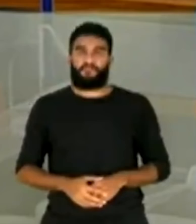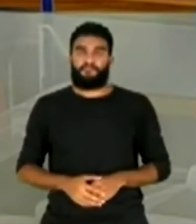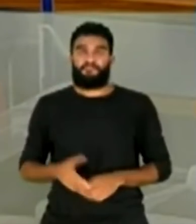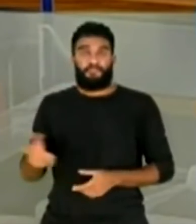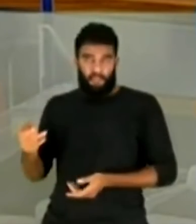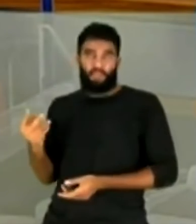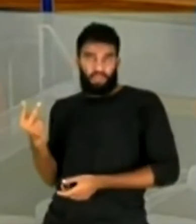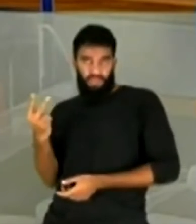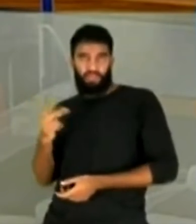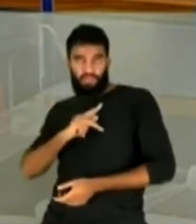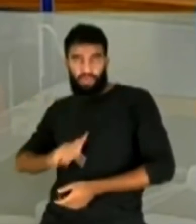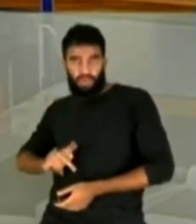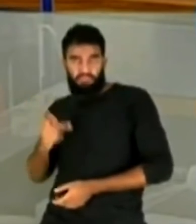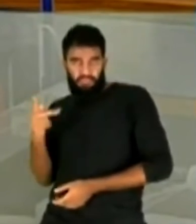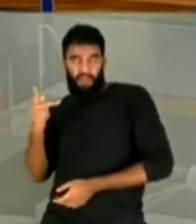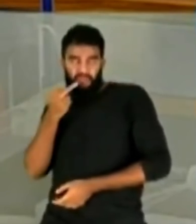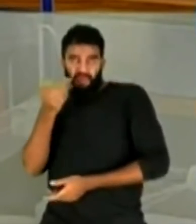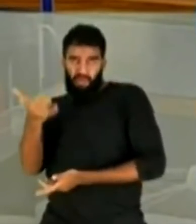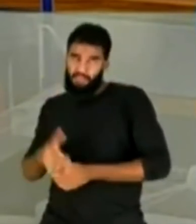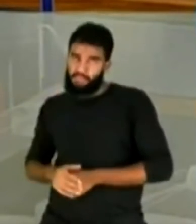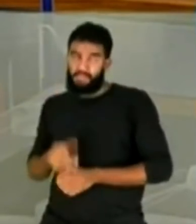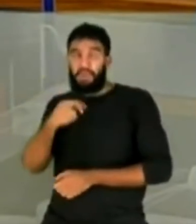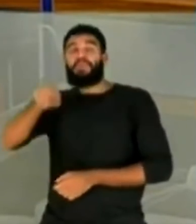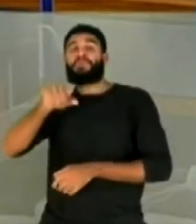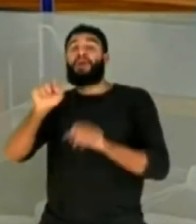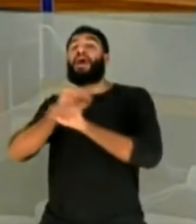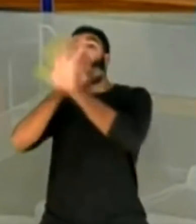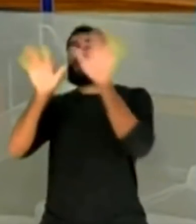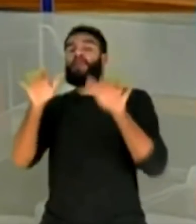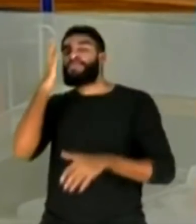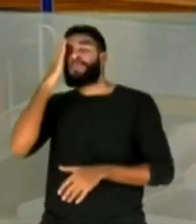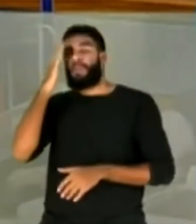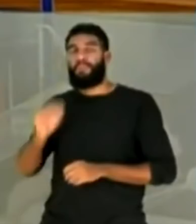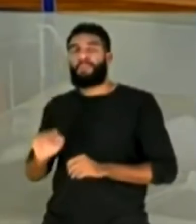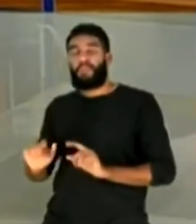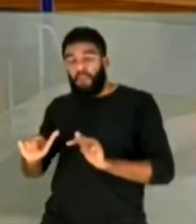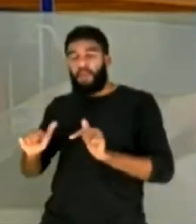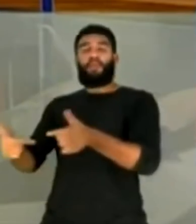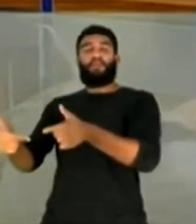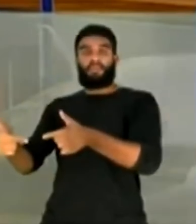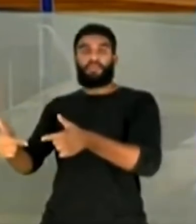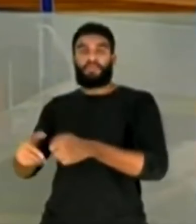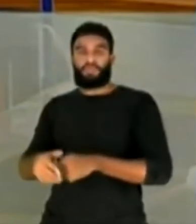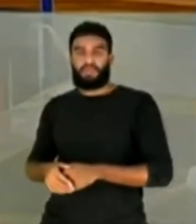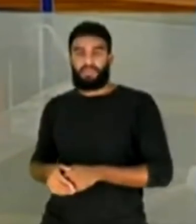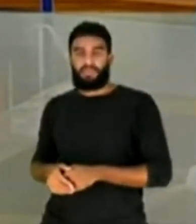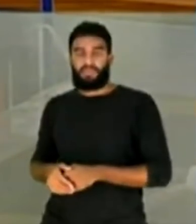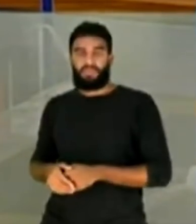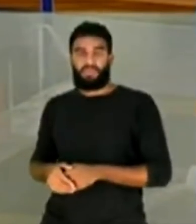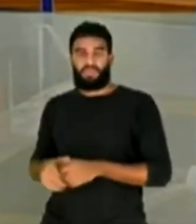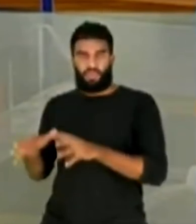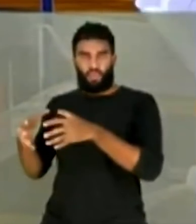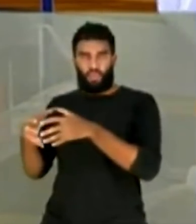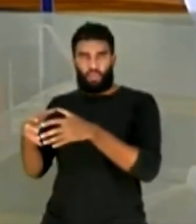Então, só para todos terem claro, quais são as ações do All Angels Brasil? Veja